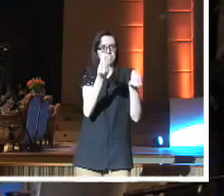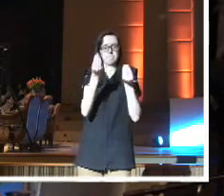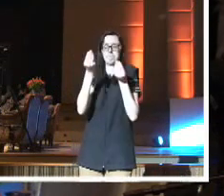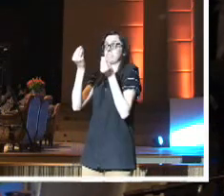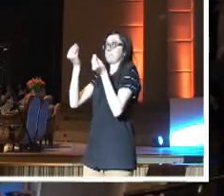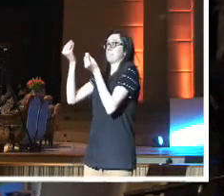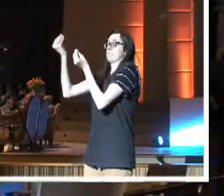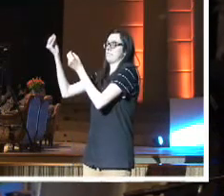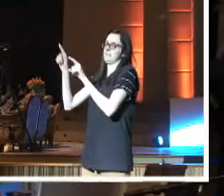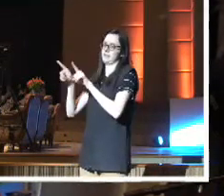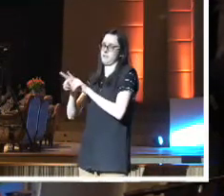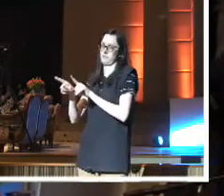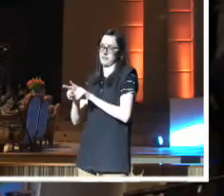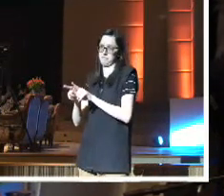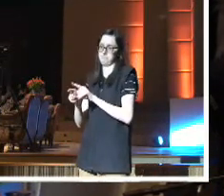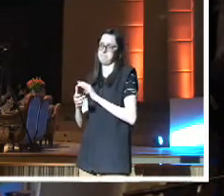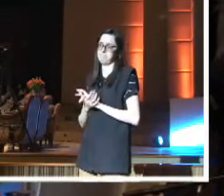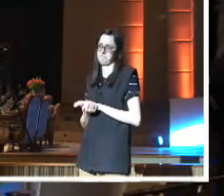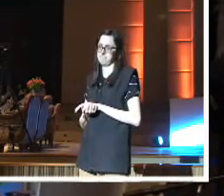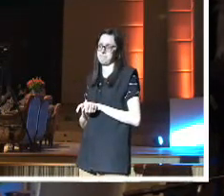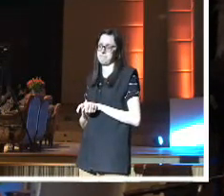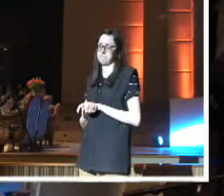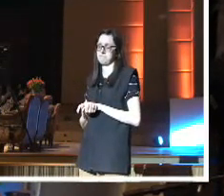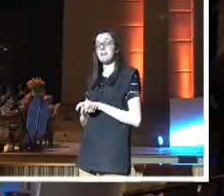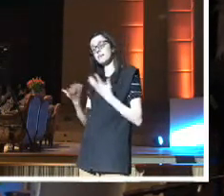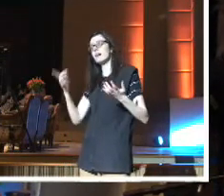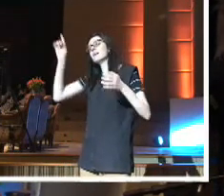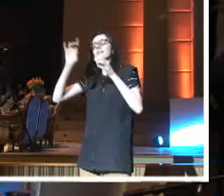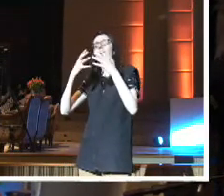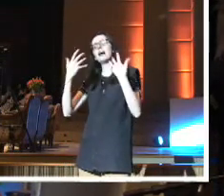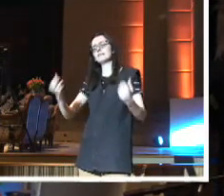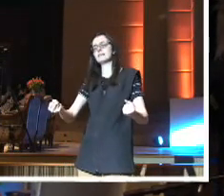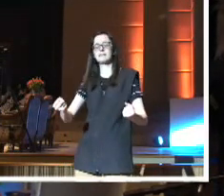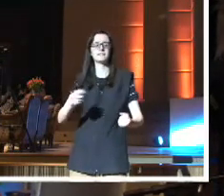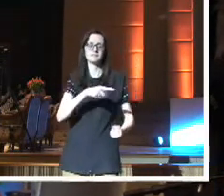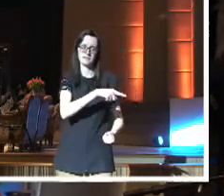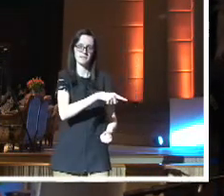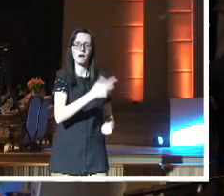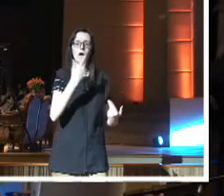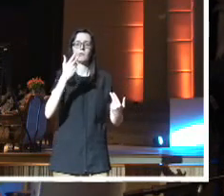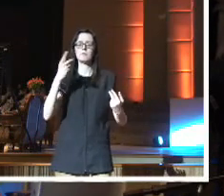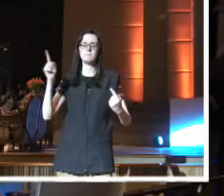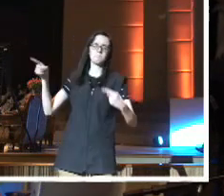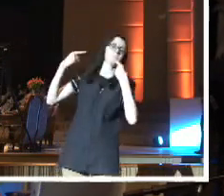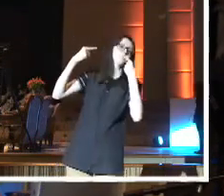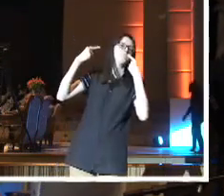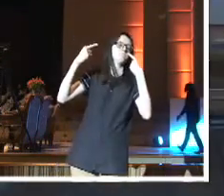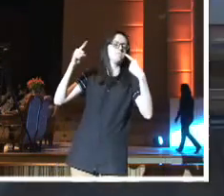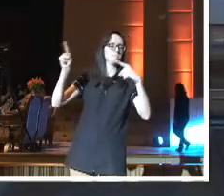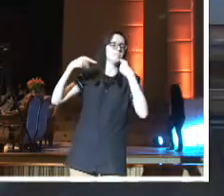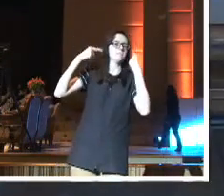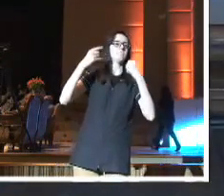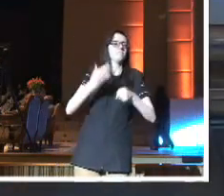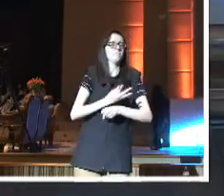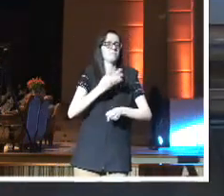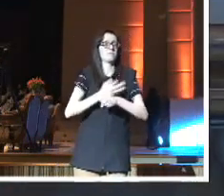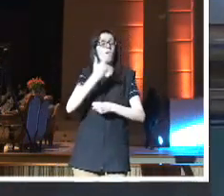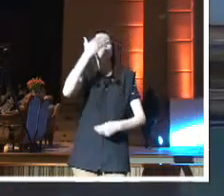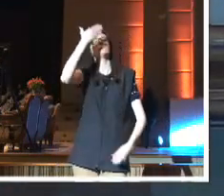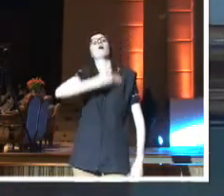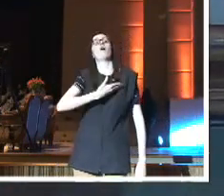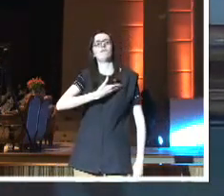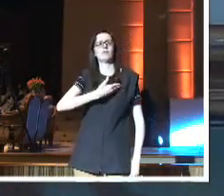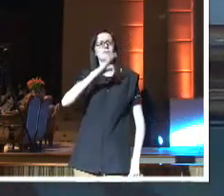nele nas grandes coisas. E aí ele permite que lutas e provas venham. Eu fico pensando, por que que Davi teve